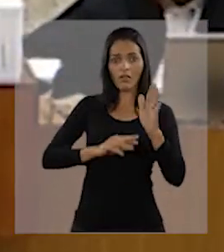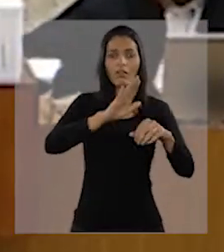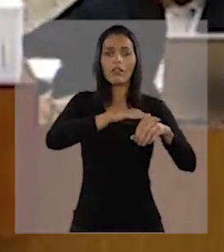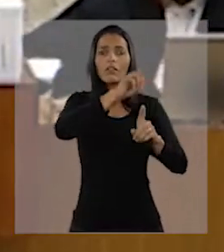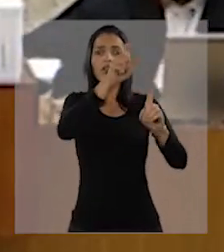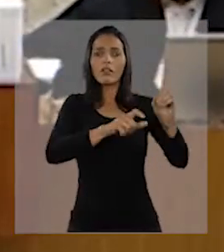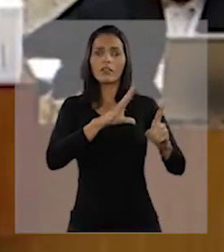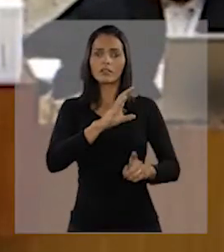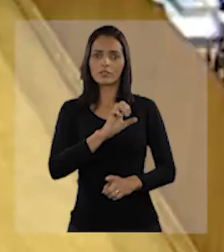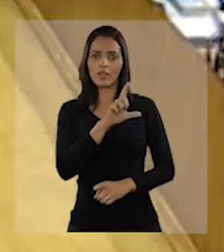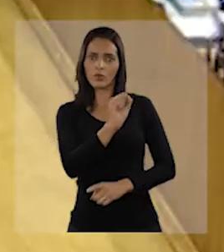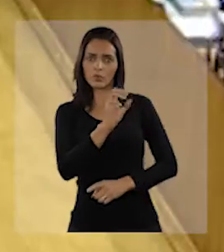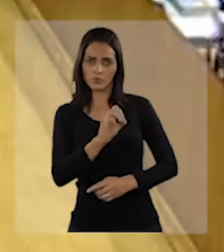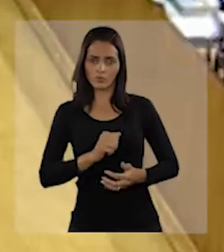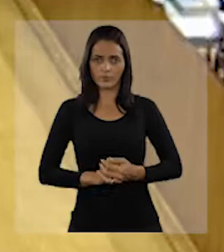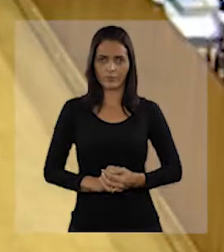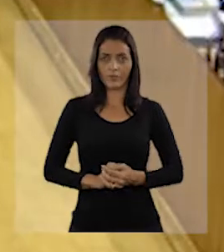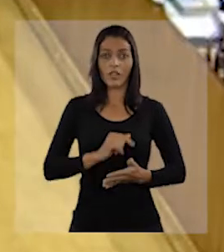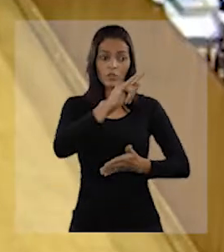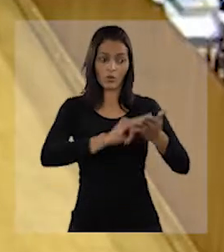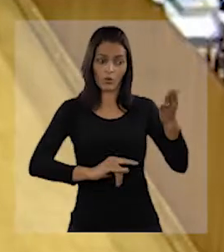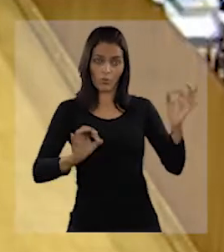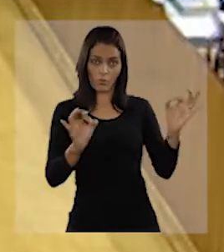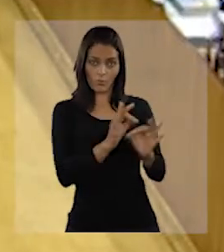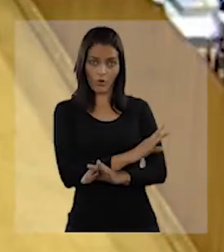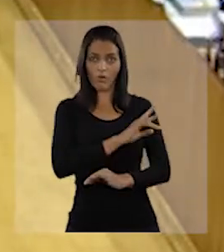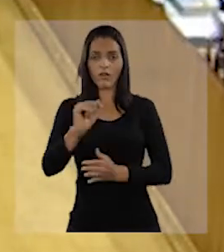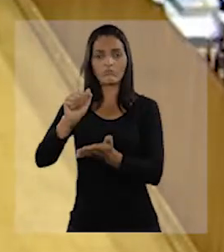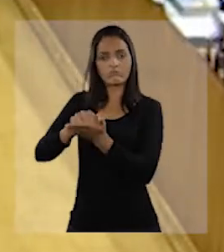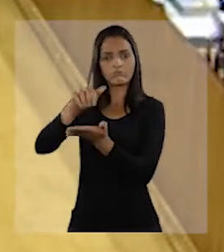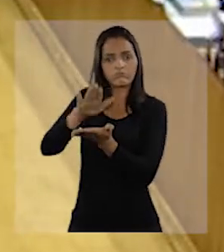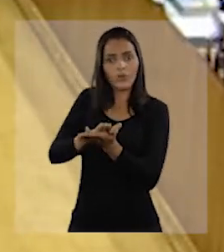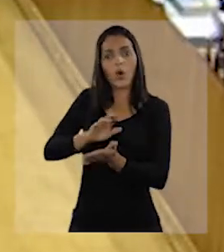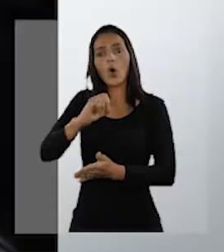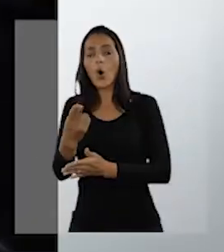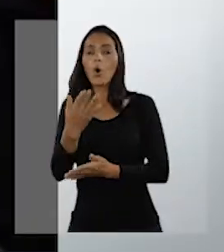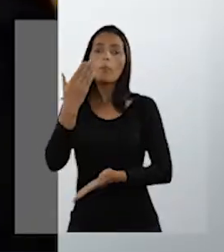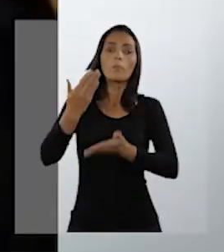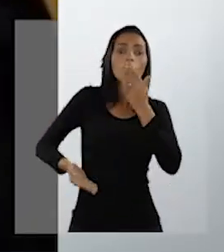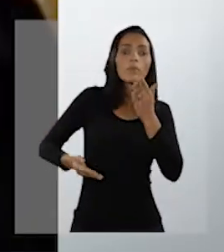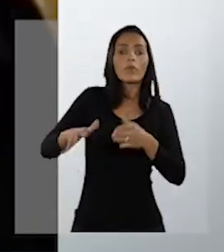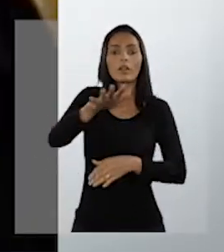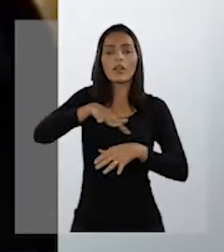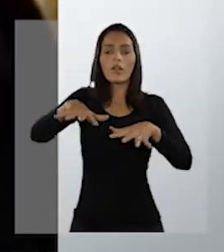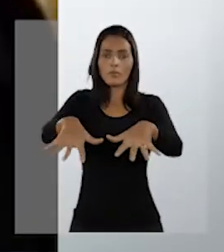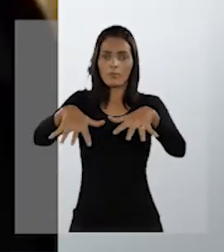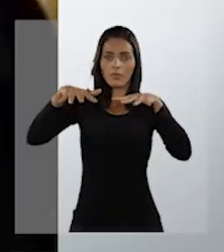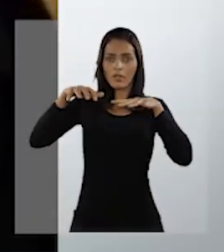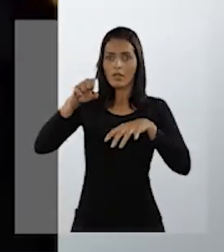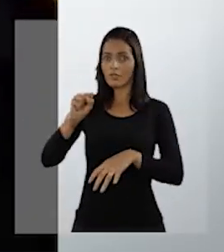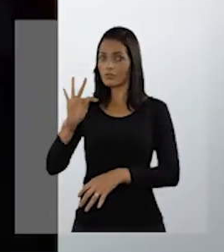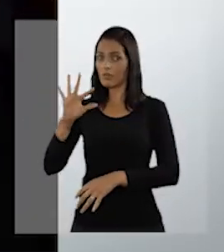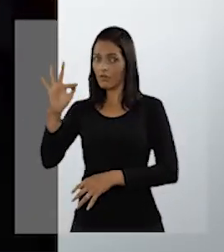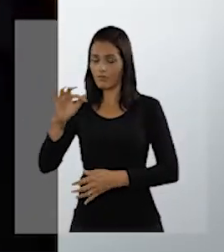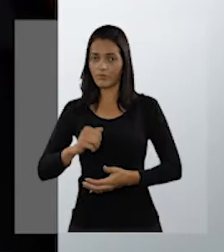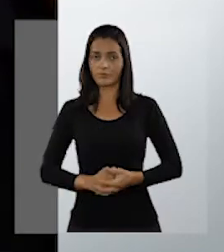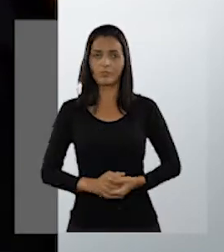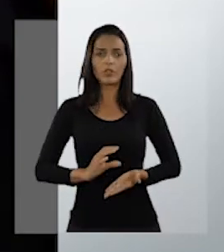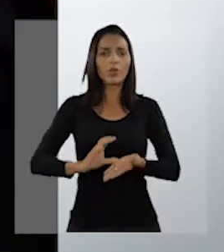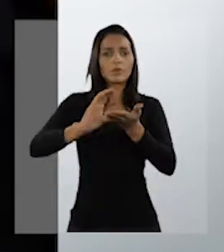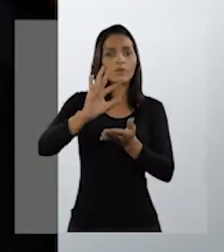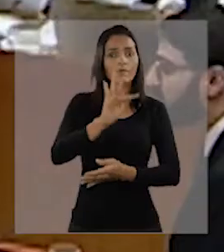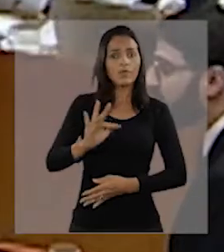é provisória e foi tomada durante o plantão judiciário. A DPF está sob relatoria do ministro Celso de